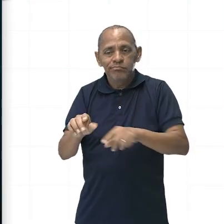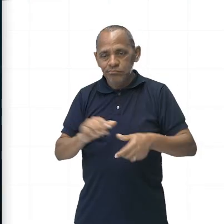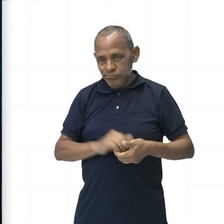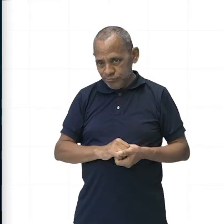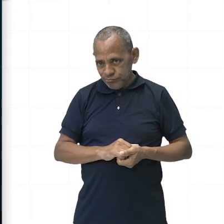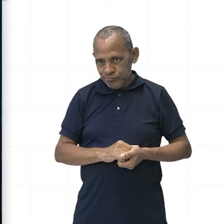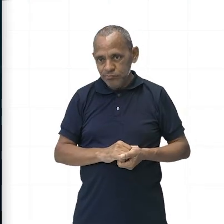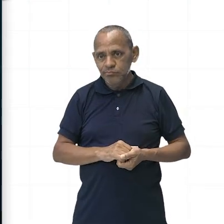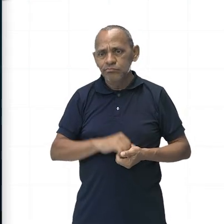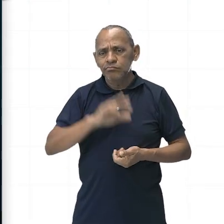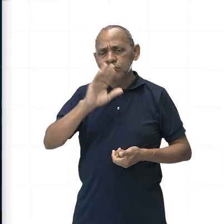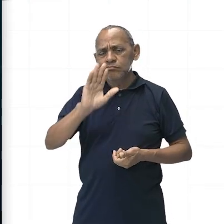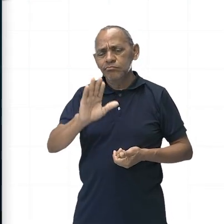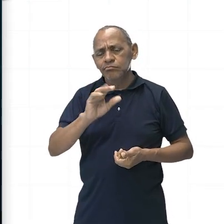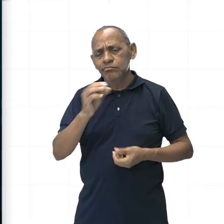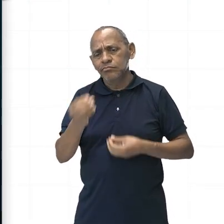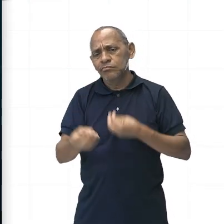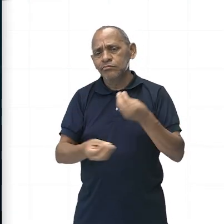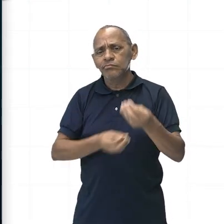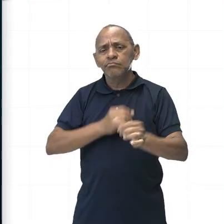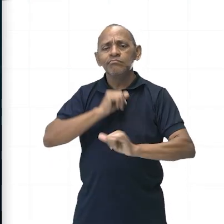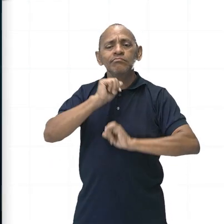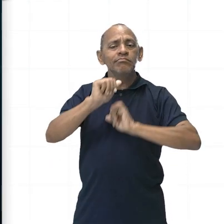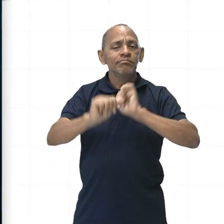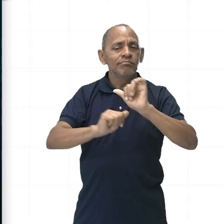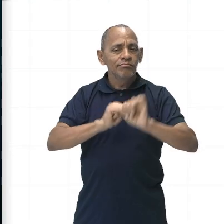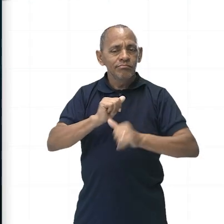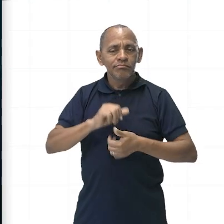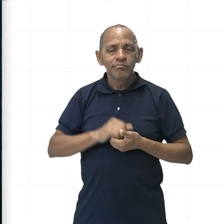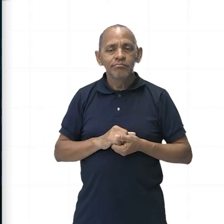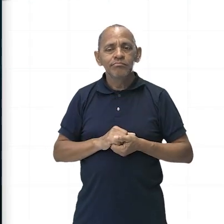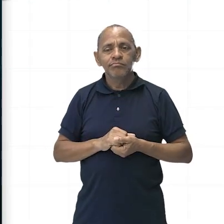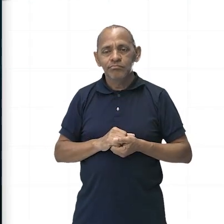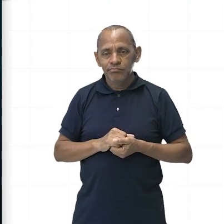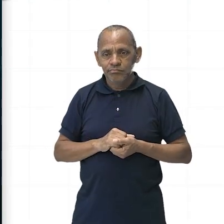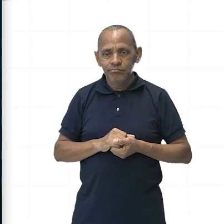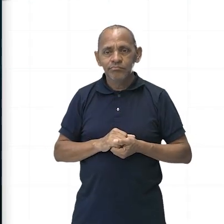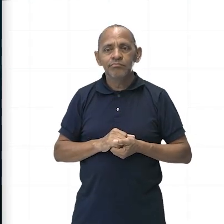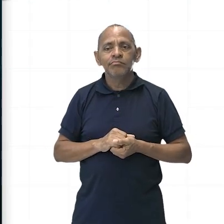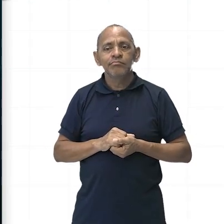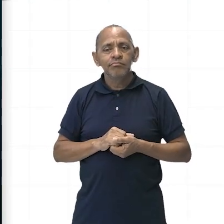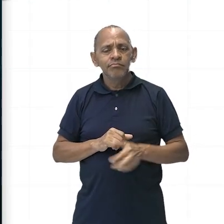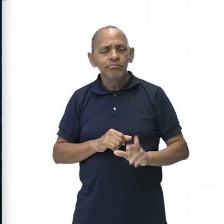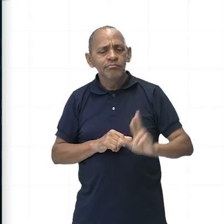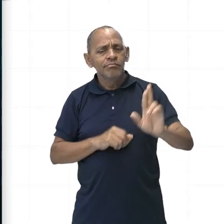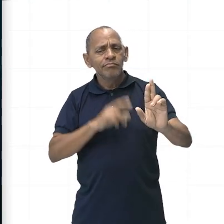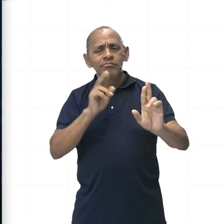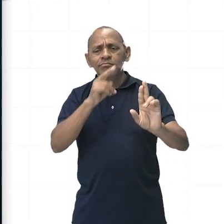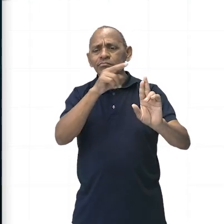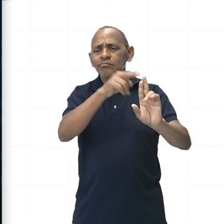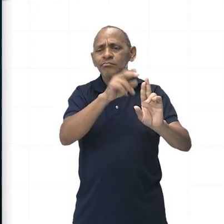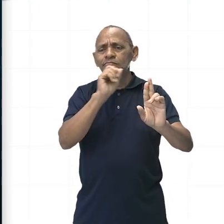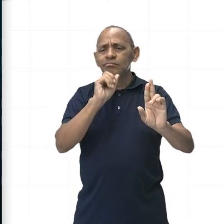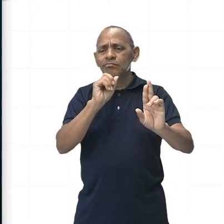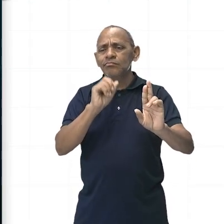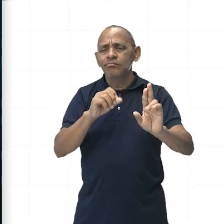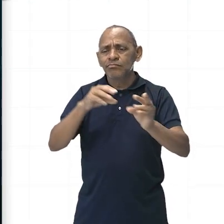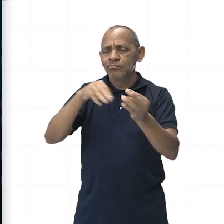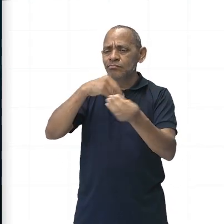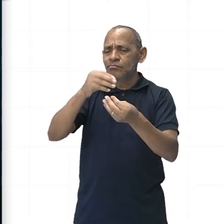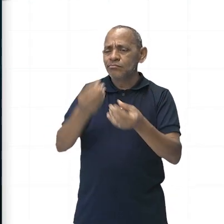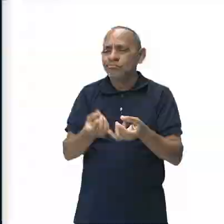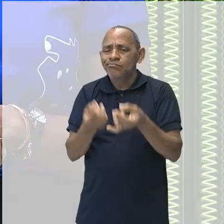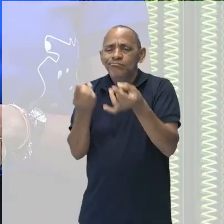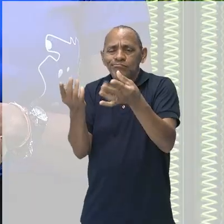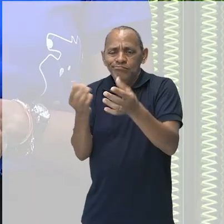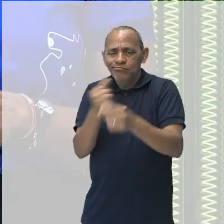Mas como nós podemos mudar ou fazer a nossa parte com relação a esse plástico que está sendo jogado